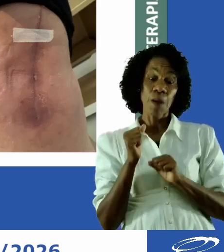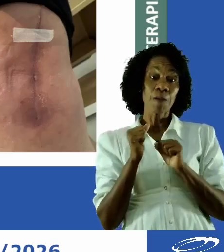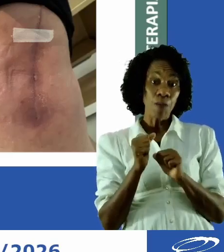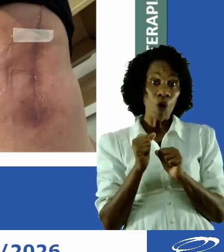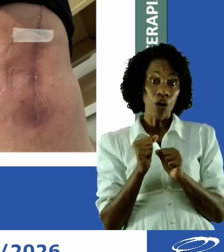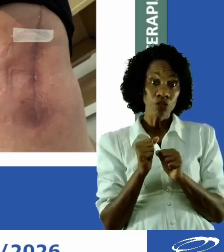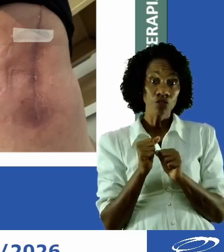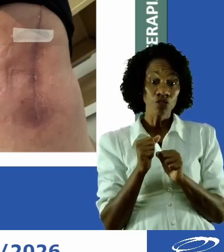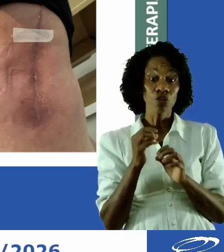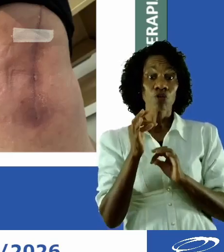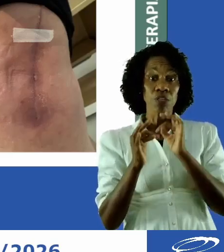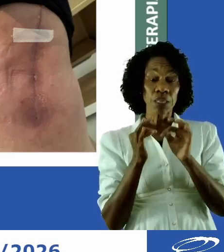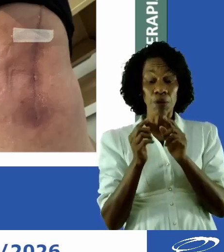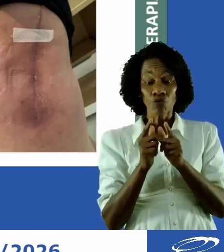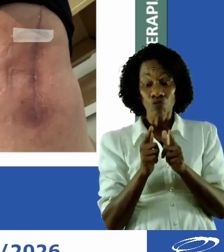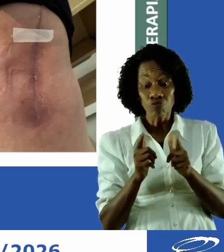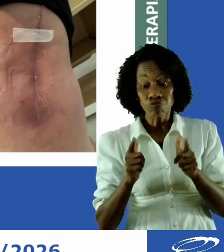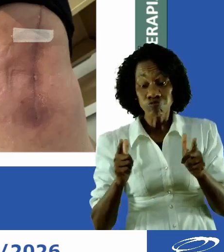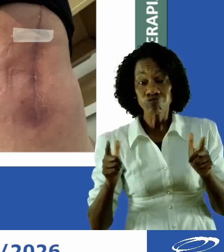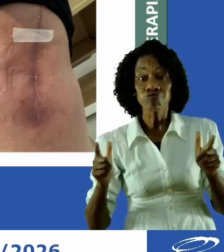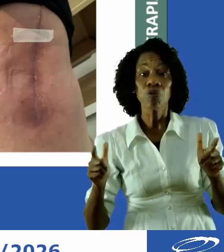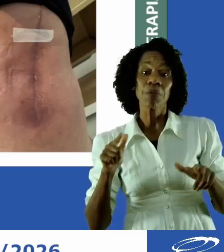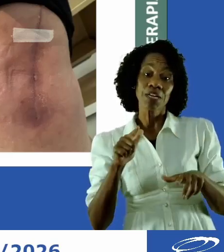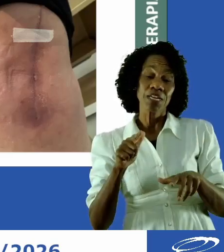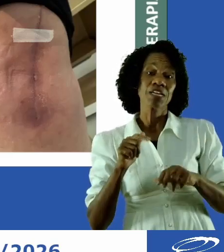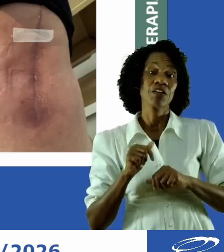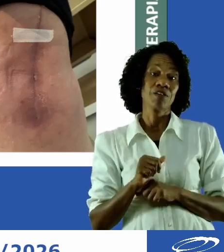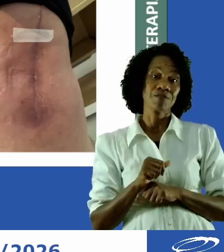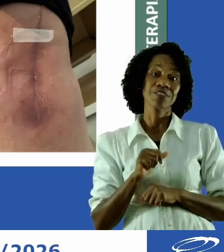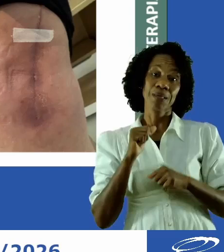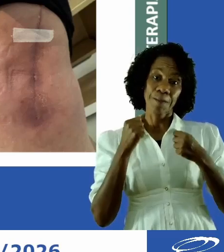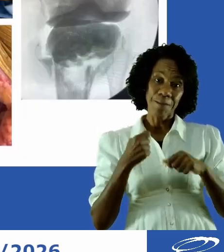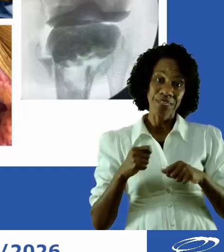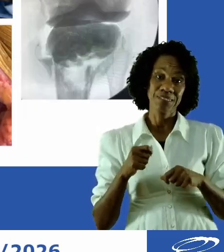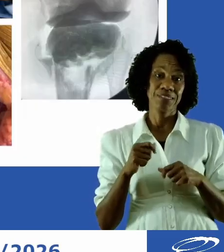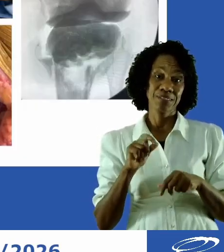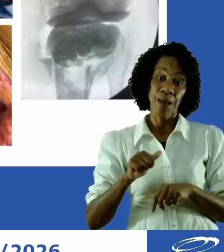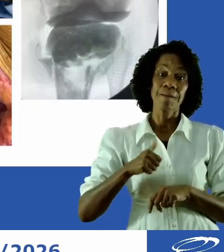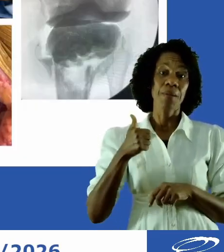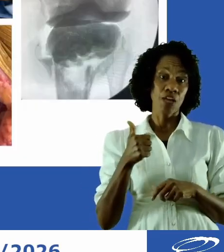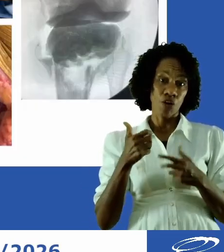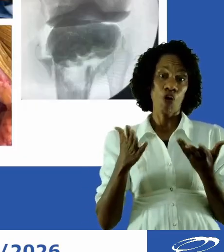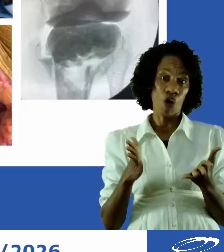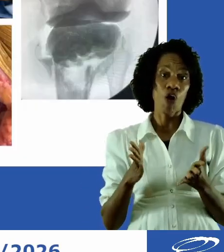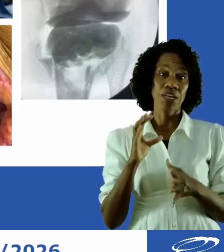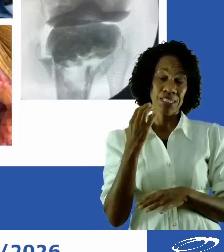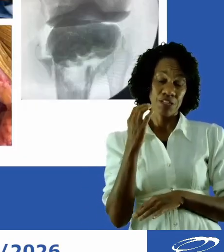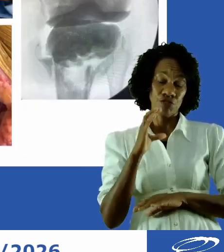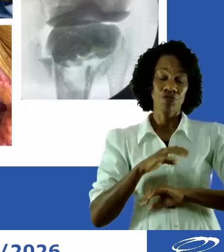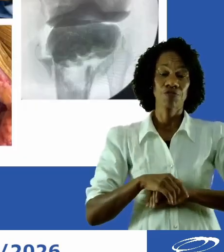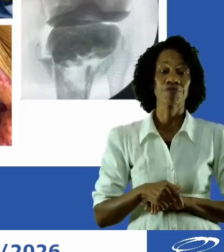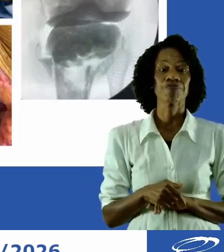o tratamento, porque o seu caso tem essas particularidades assim, assado cozido. Fica muito melhor e fica muito mais científico. Bom,